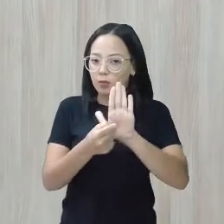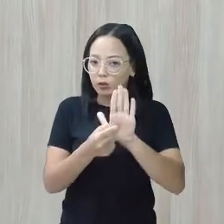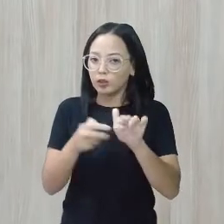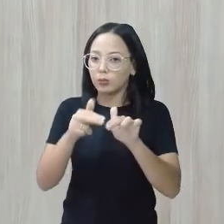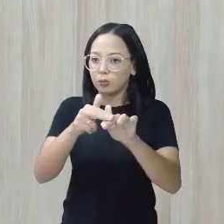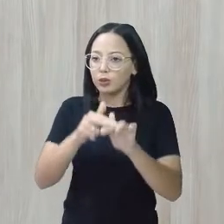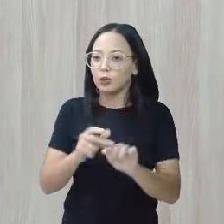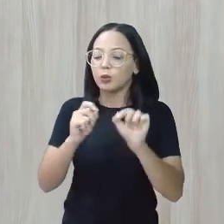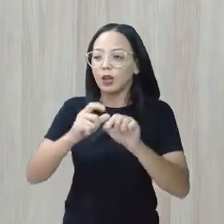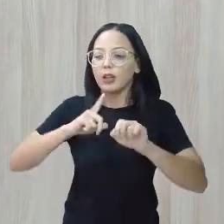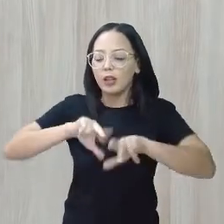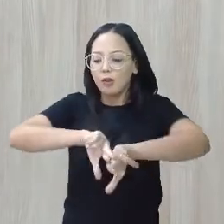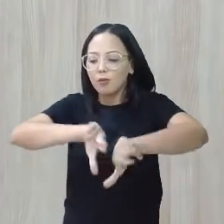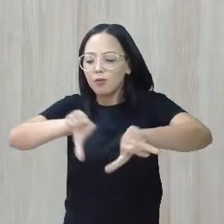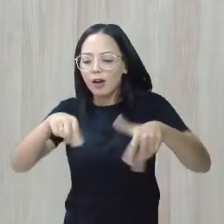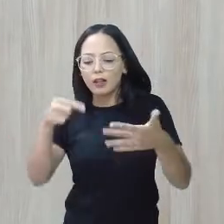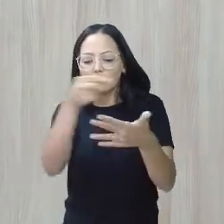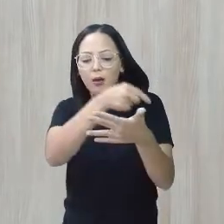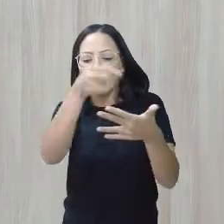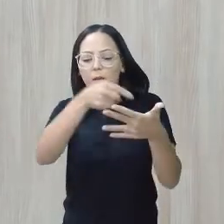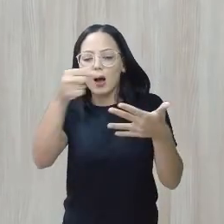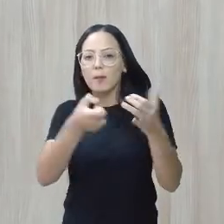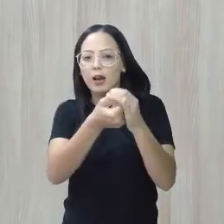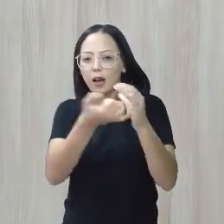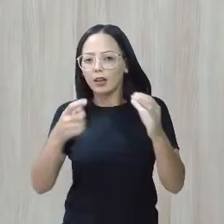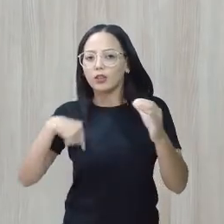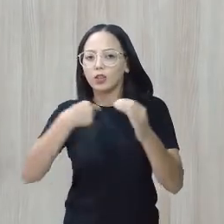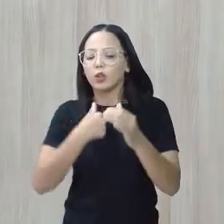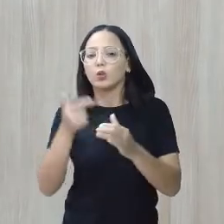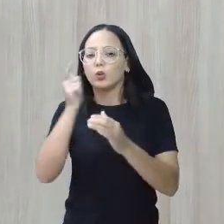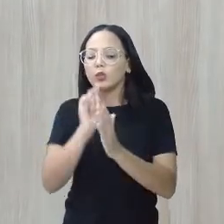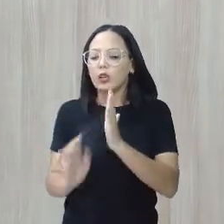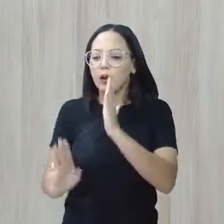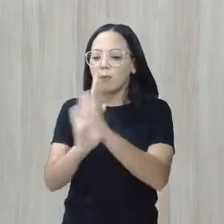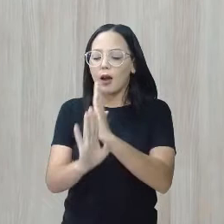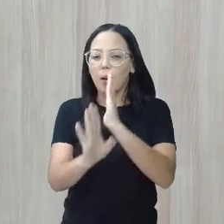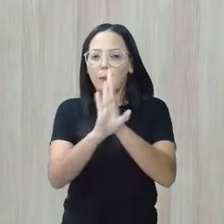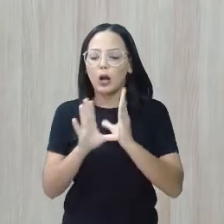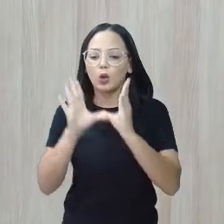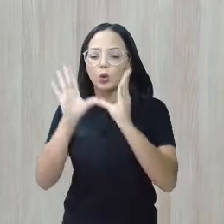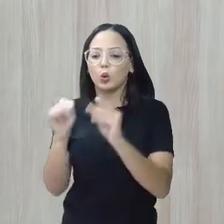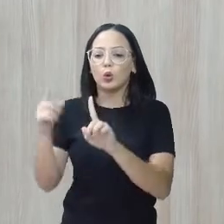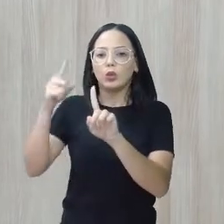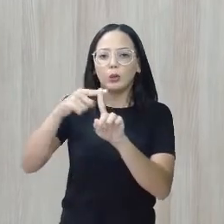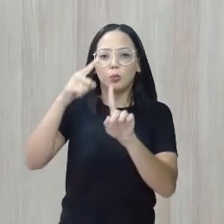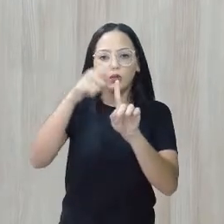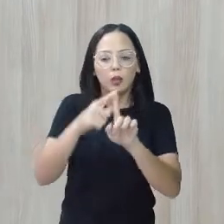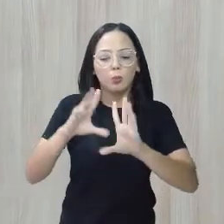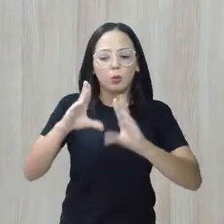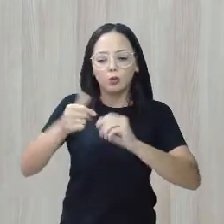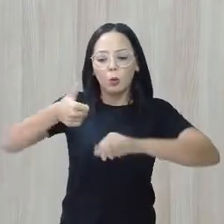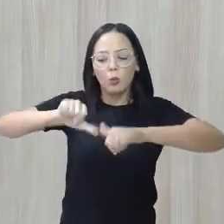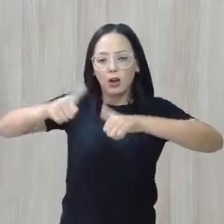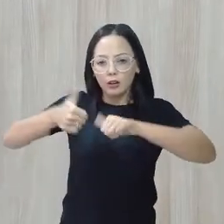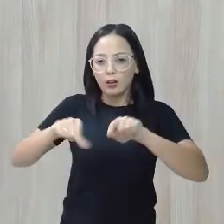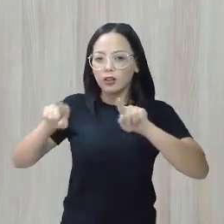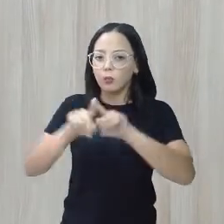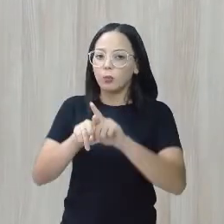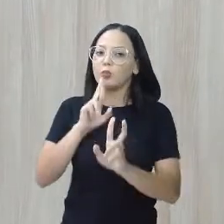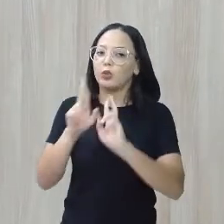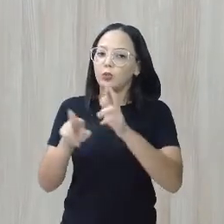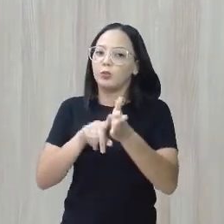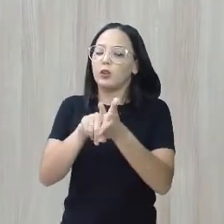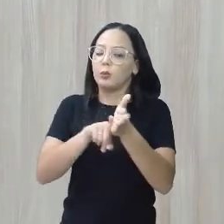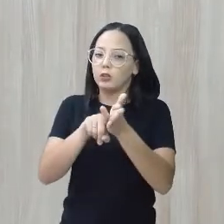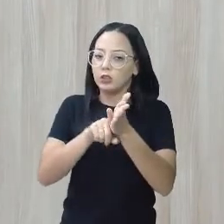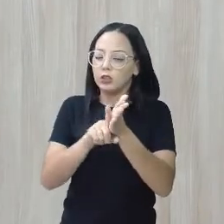se coloca vários critérios, né, para que a gente consiga atender todos os tipos de pessoas com todas as qualidades e responder essa